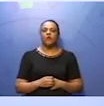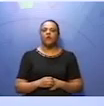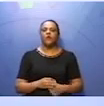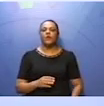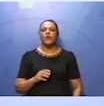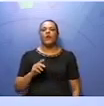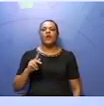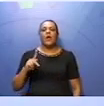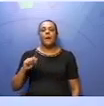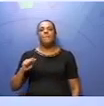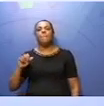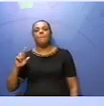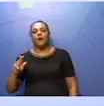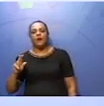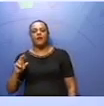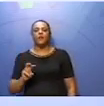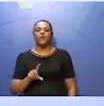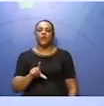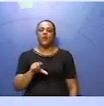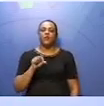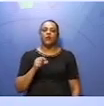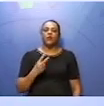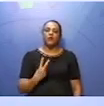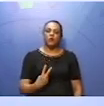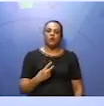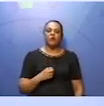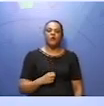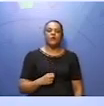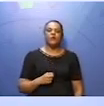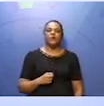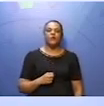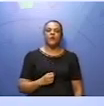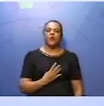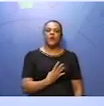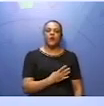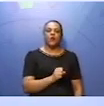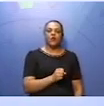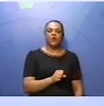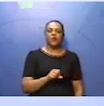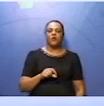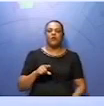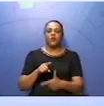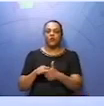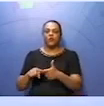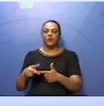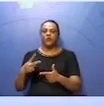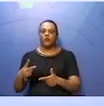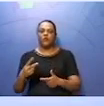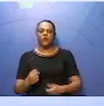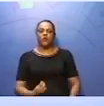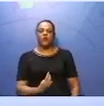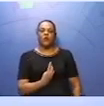que é par, então escolhemos o 2. 48 dividido por 2, 24.